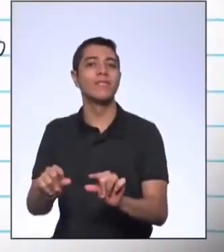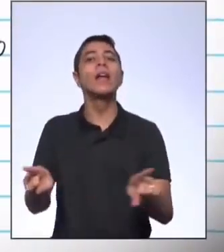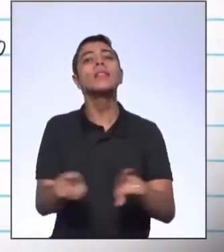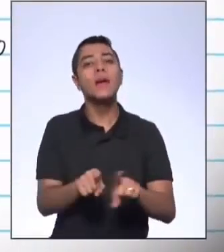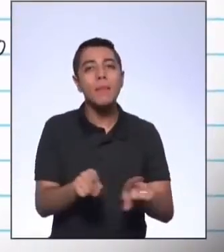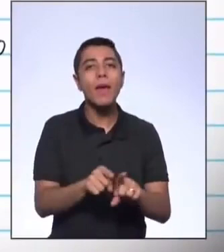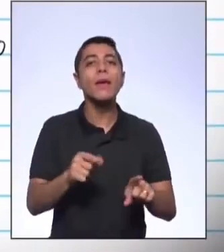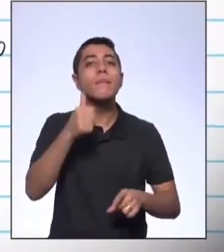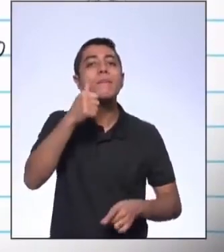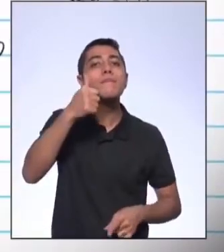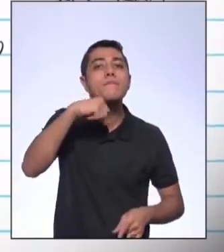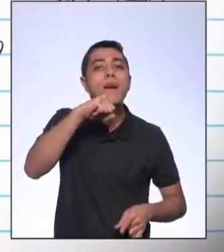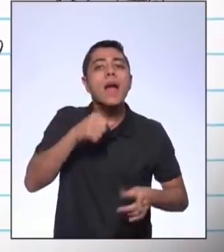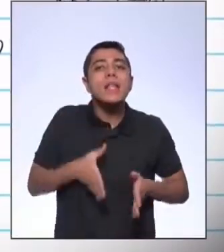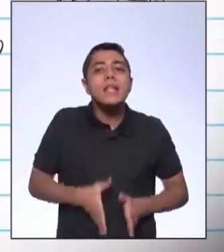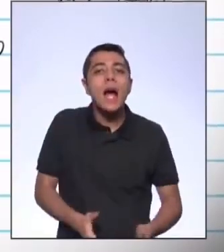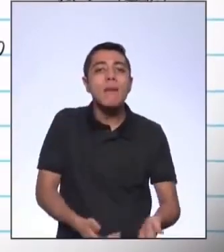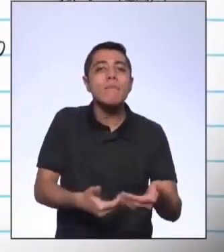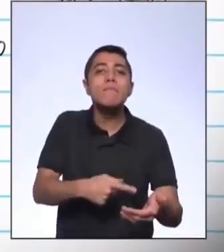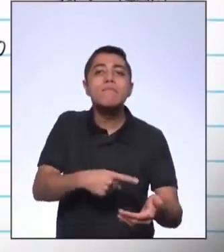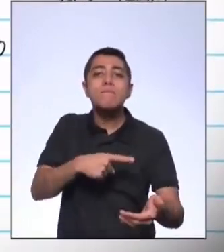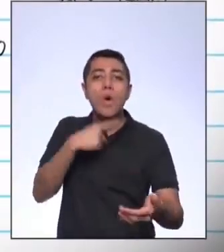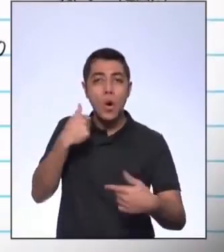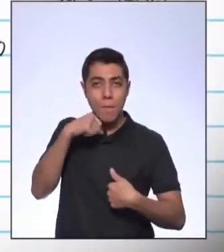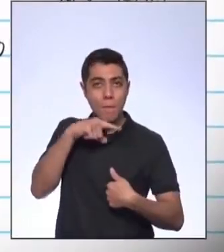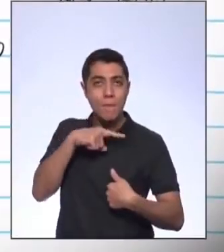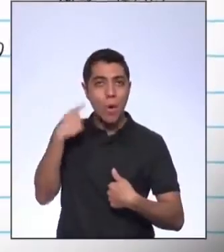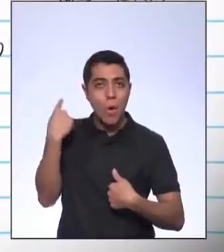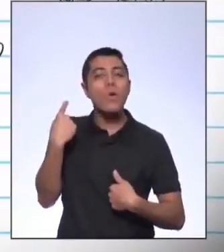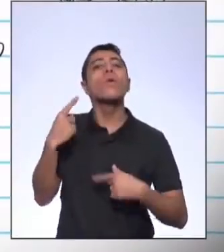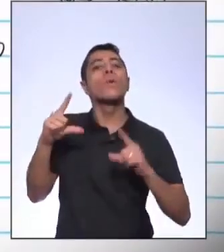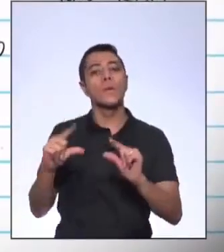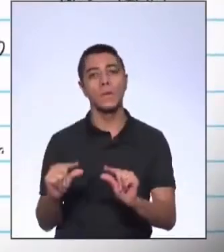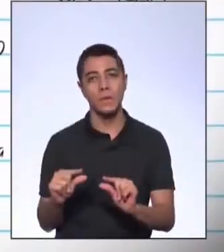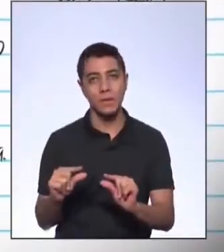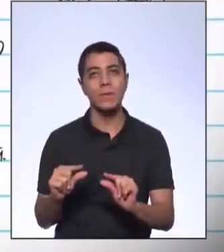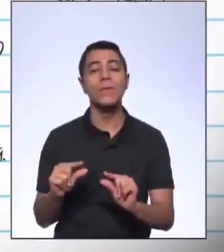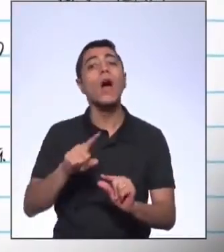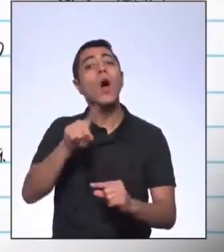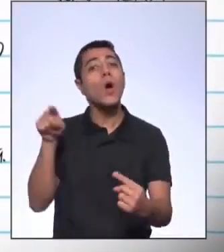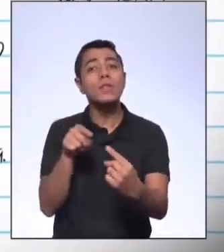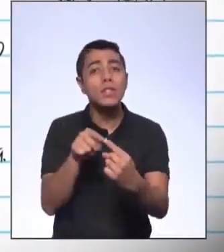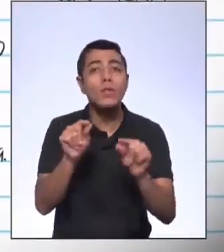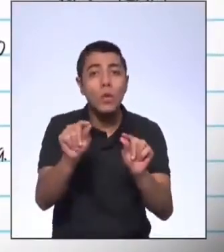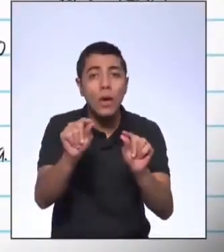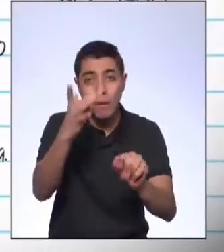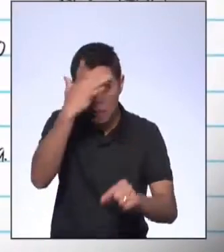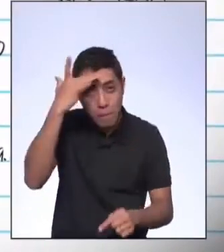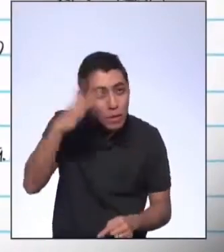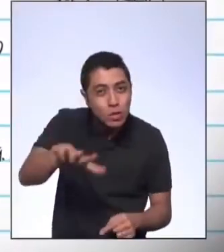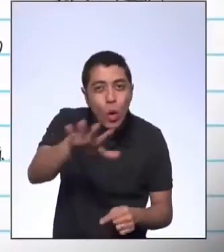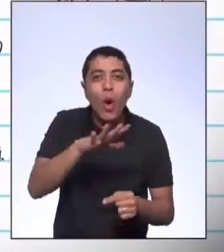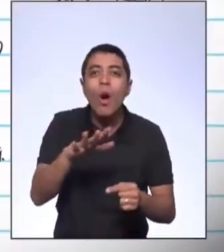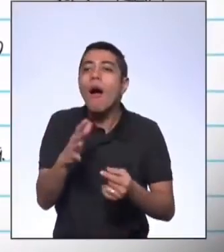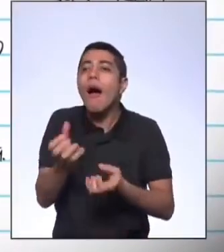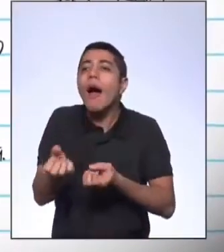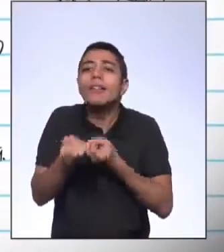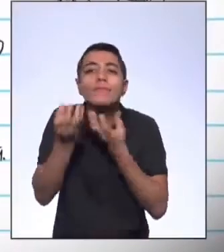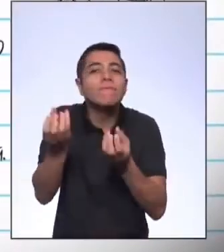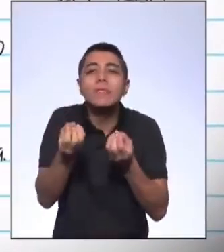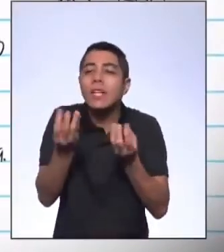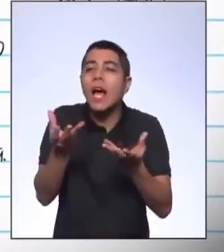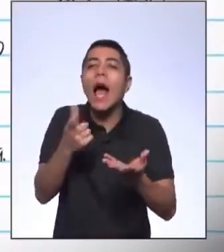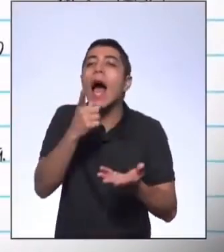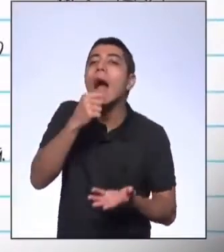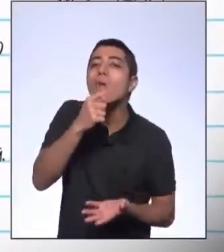materna caiu 45 porcento no mundo a meta de reduzir pela metade a proporção de pessoas que não têm acesso a fonte de água potável